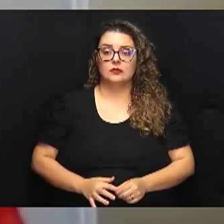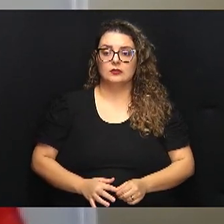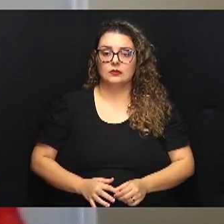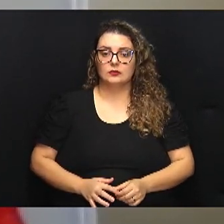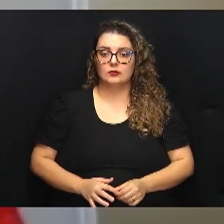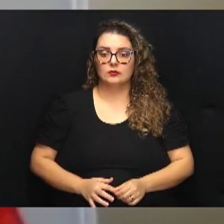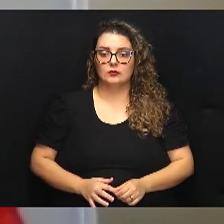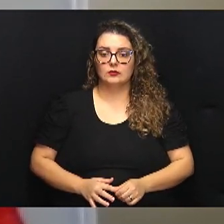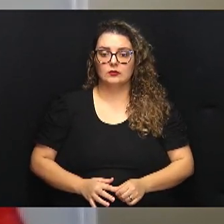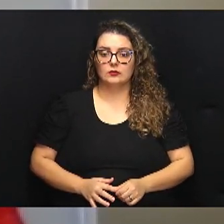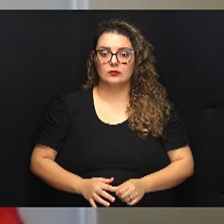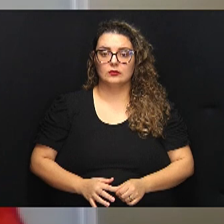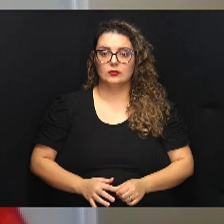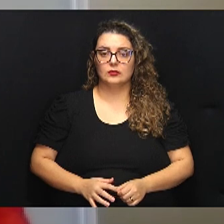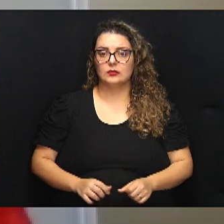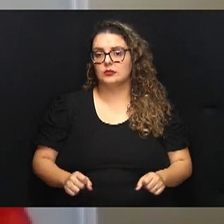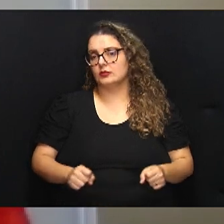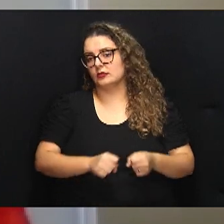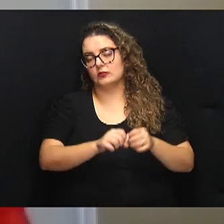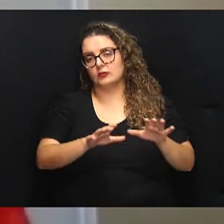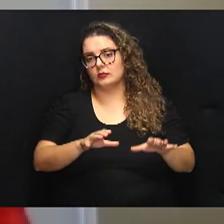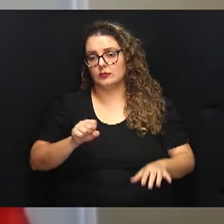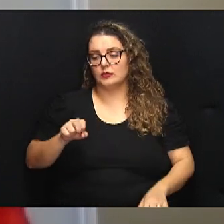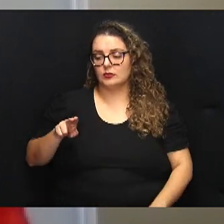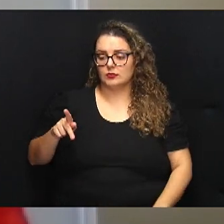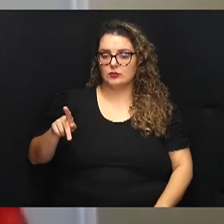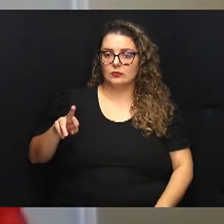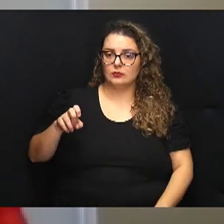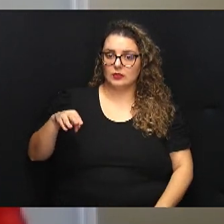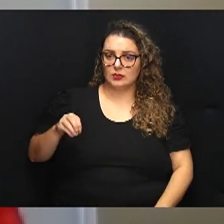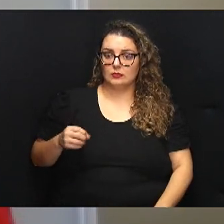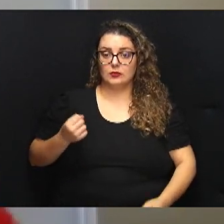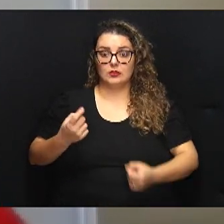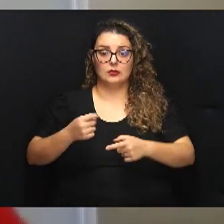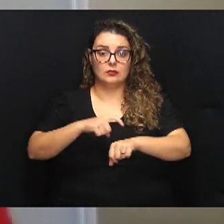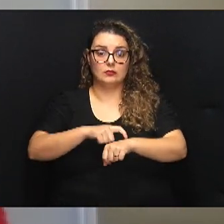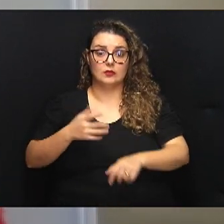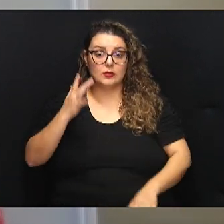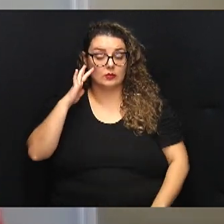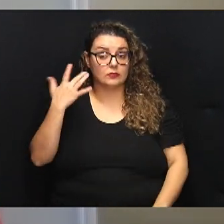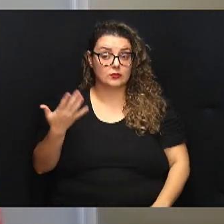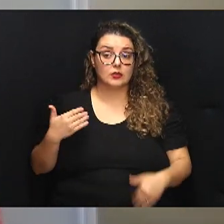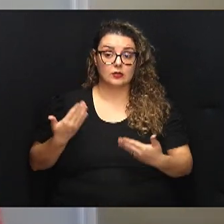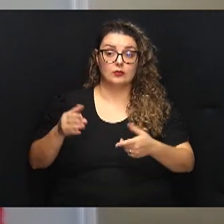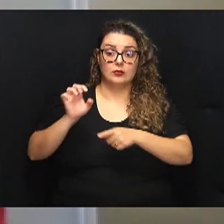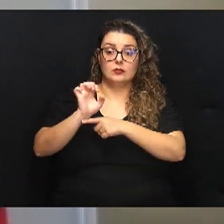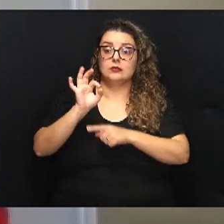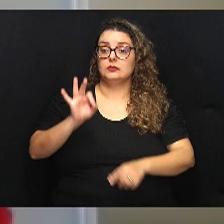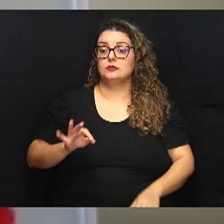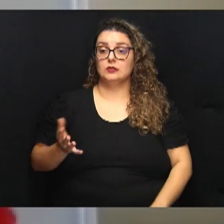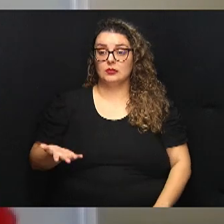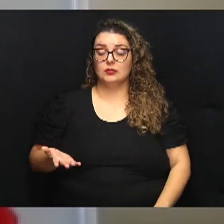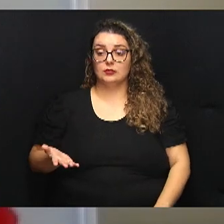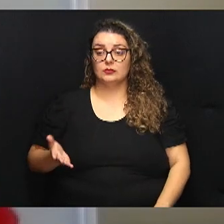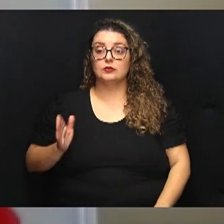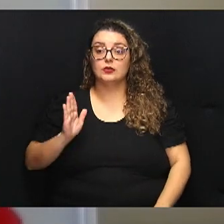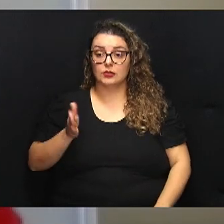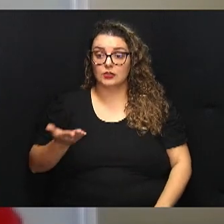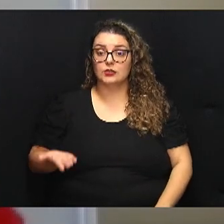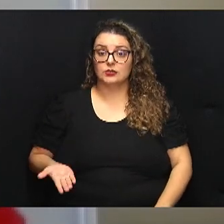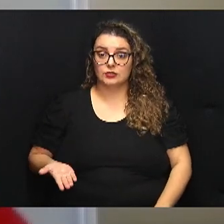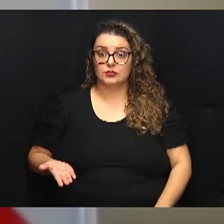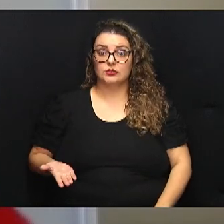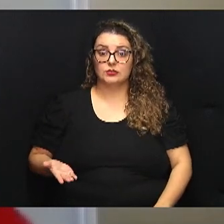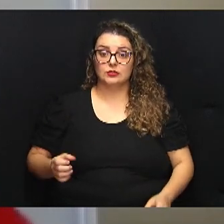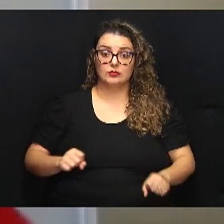já foi derrubada pelo Supremo em algum momento, não sei exatamente em qual estado, mas já foi